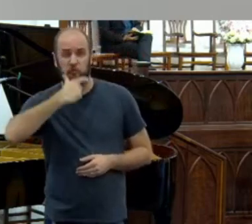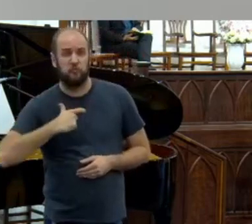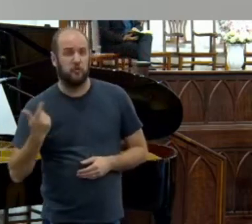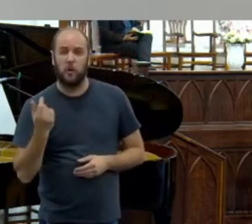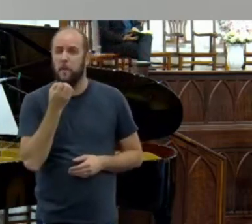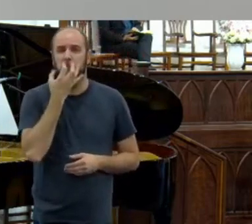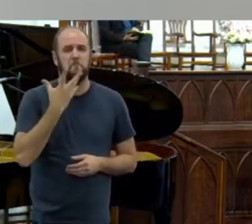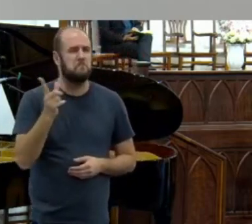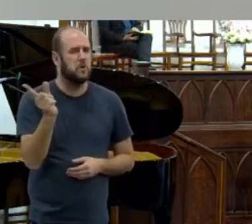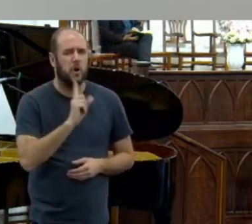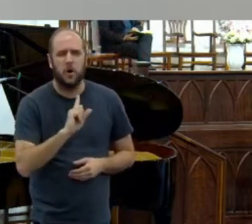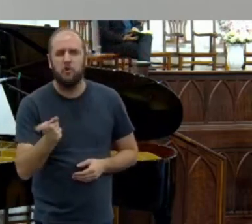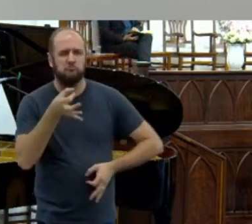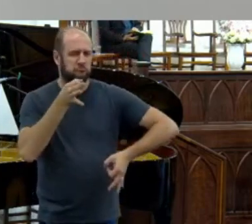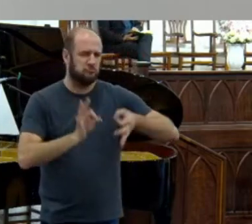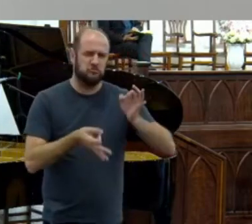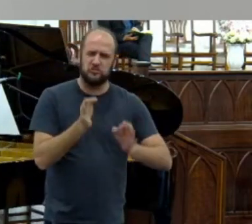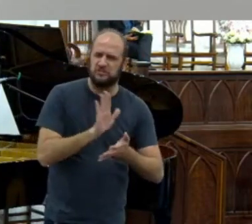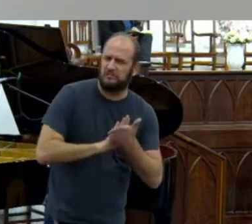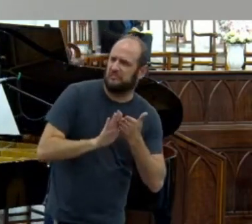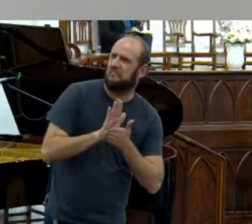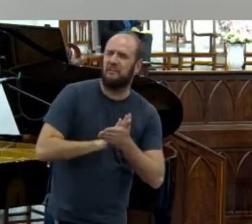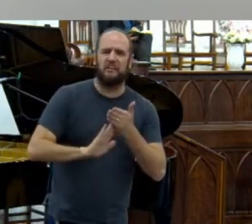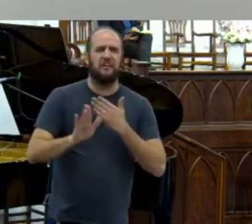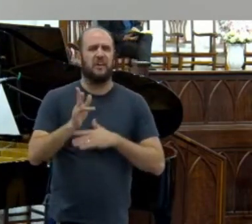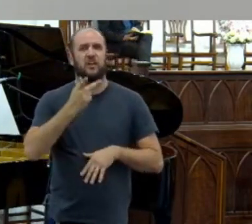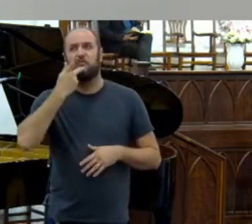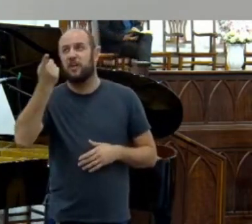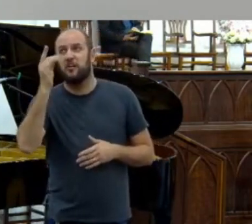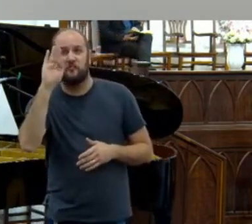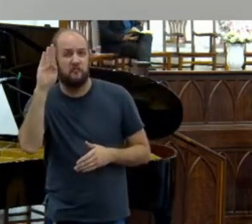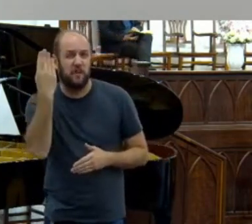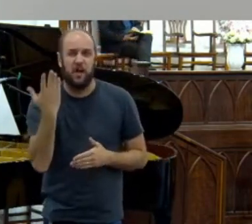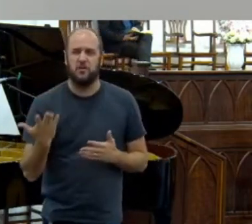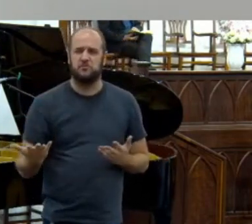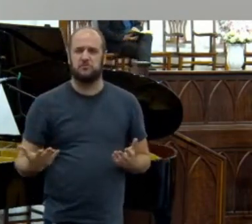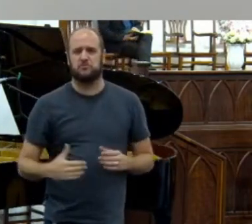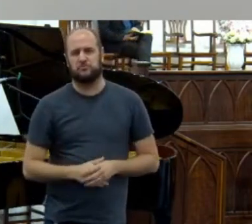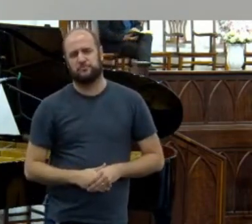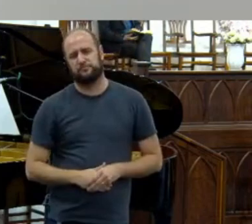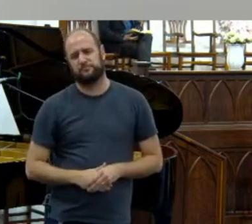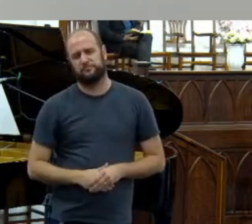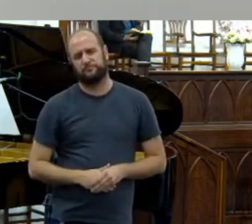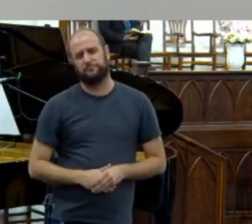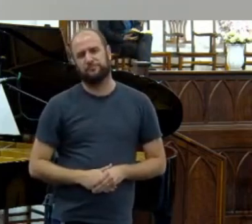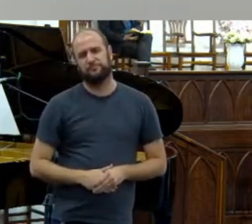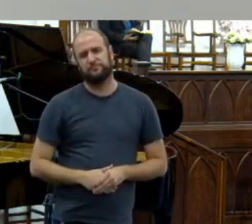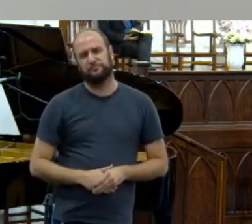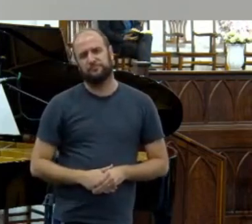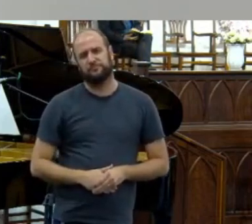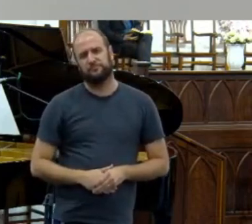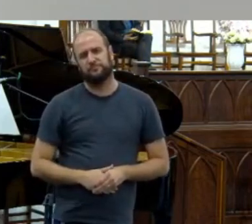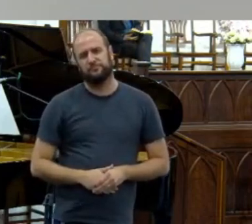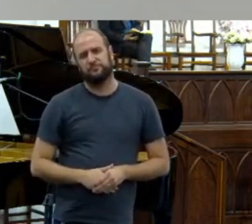de bondade, nem de justiça, nem ele é verdadeiro ou outra coisa qualquer.